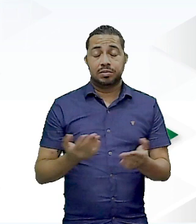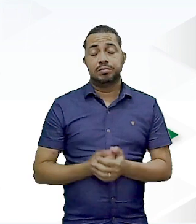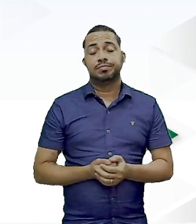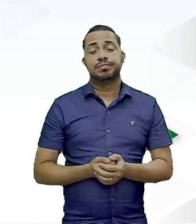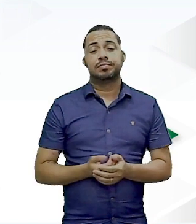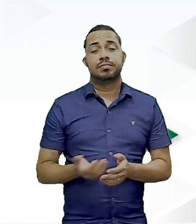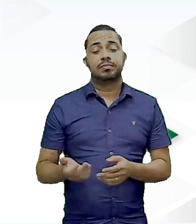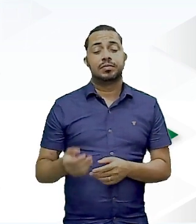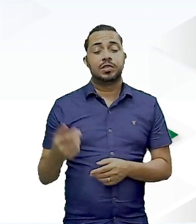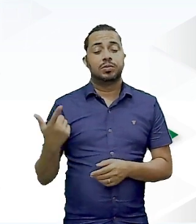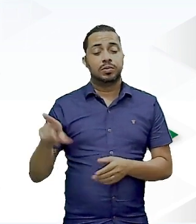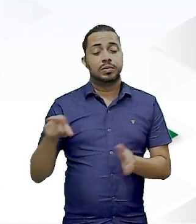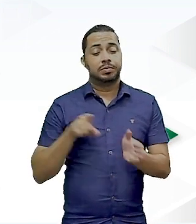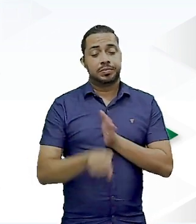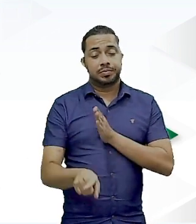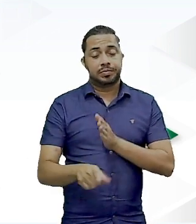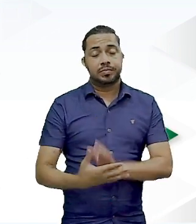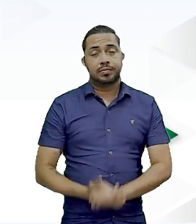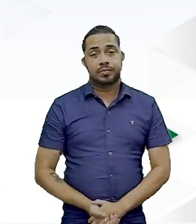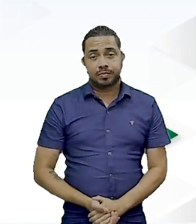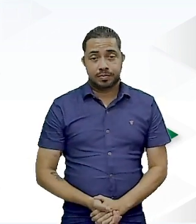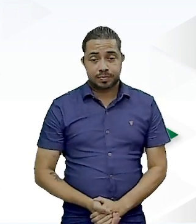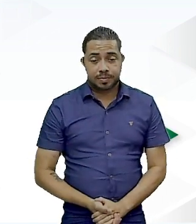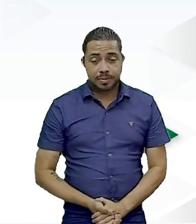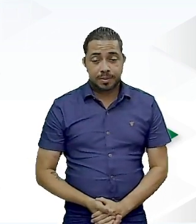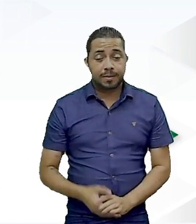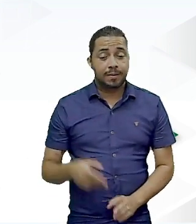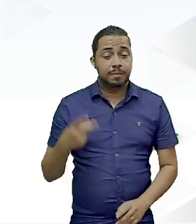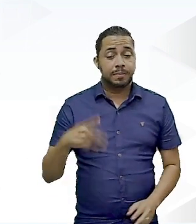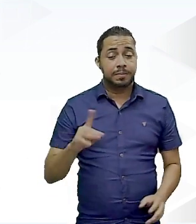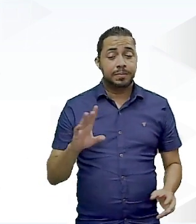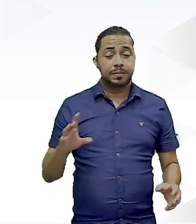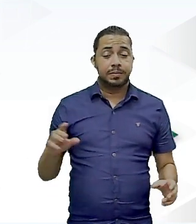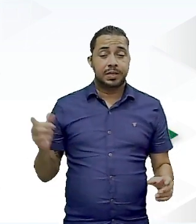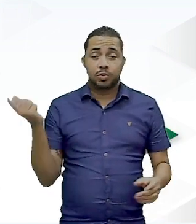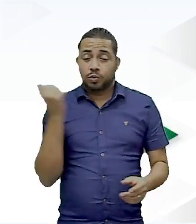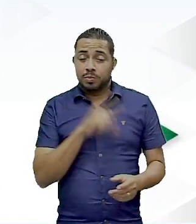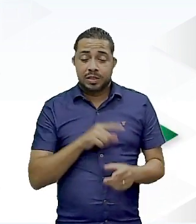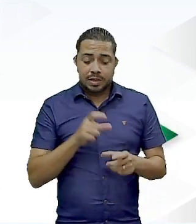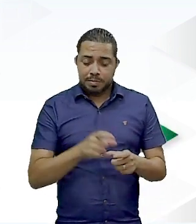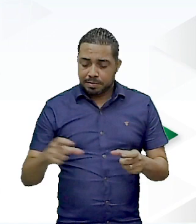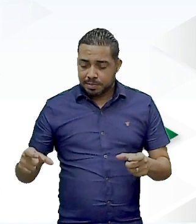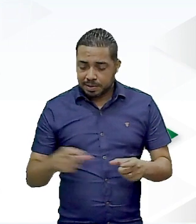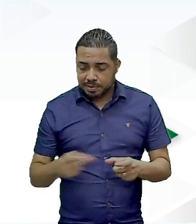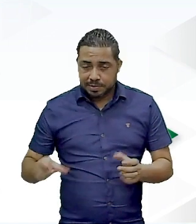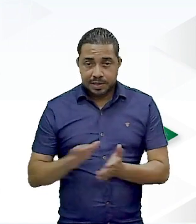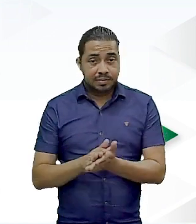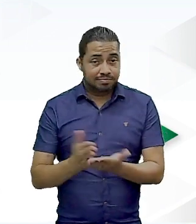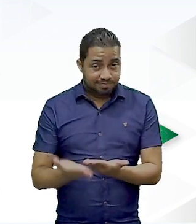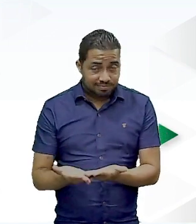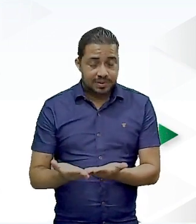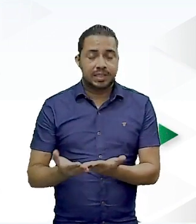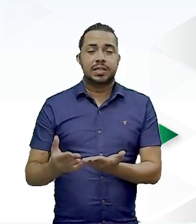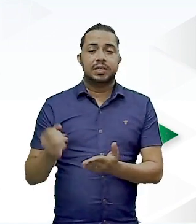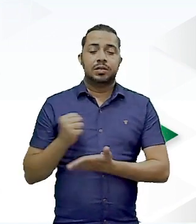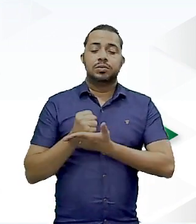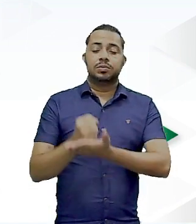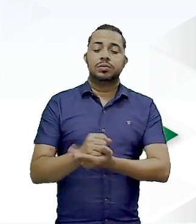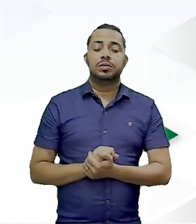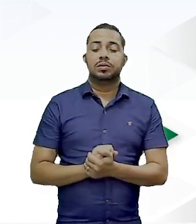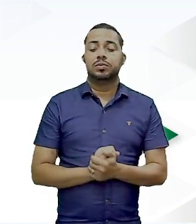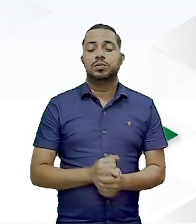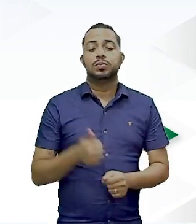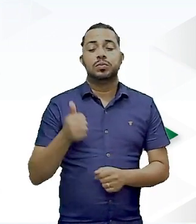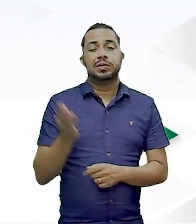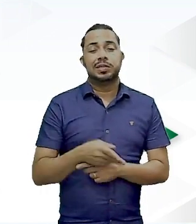para a próxima questão. Bom, para completar um álbum de figurinhas, Alisson contribuiu com 1/5 das